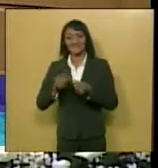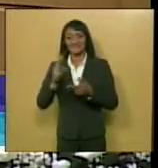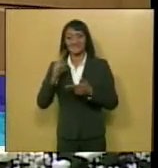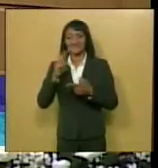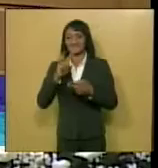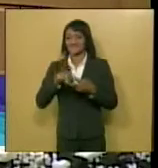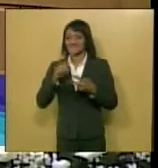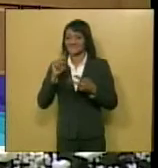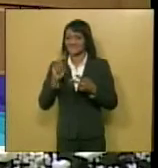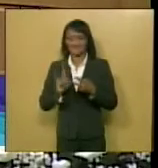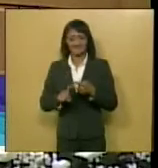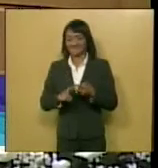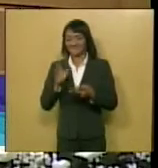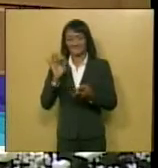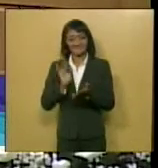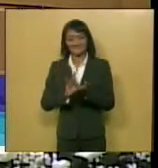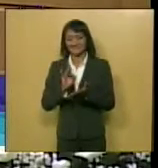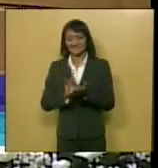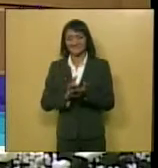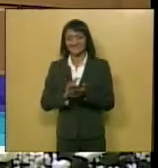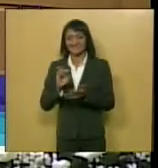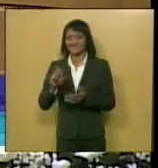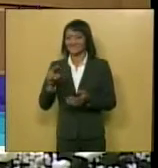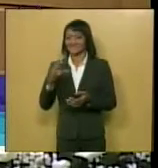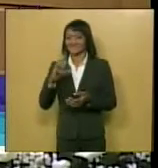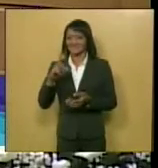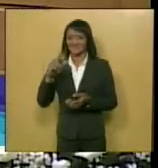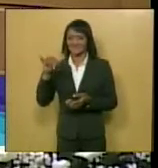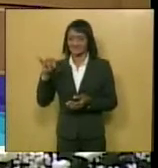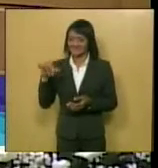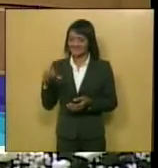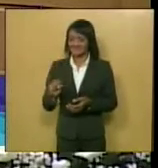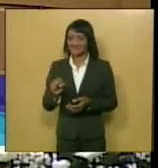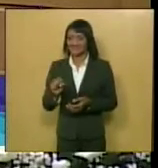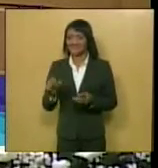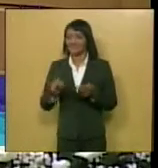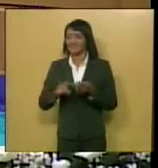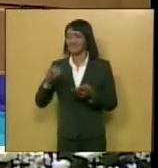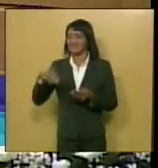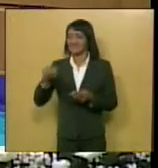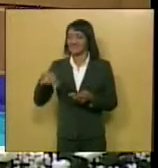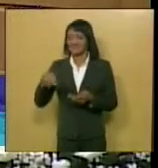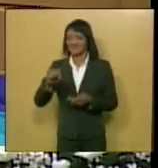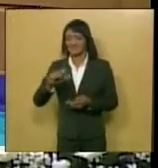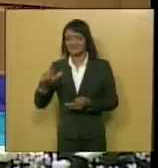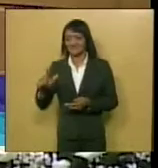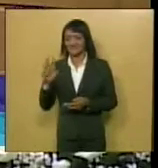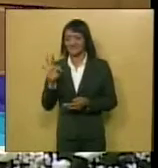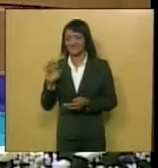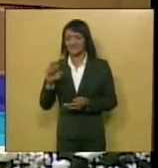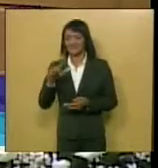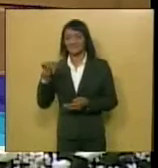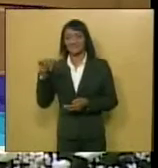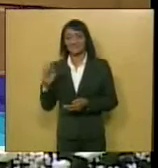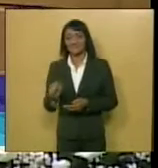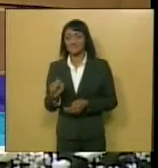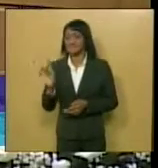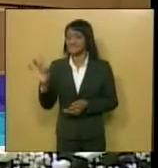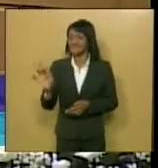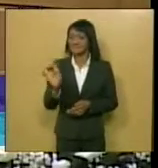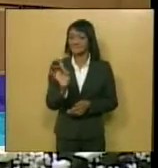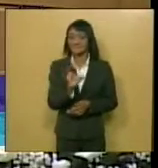do domínio comercial, Euclides e Manuel Teles. Cada um possuía um